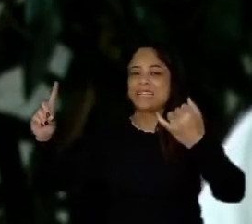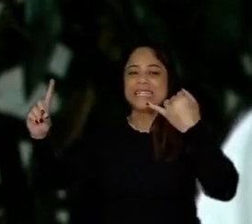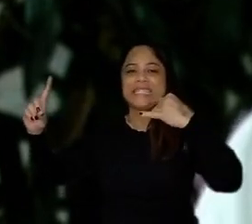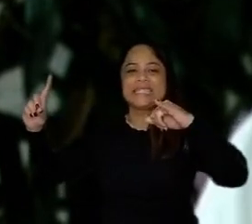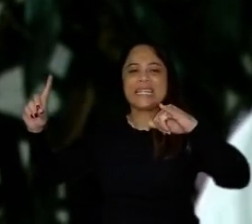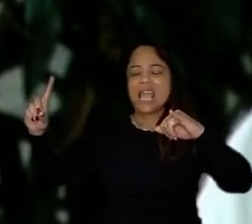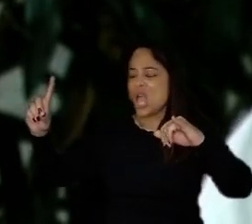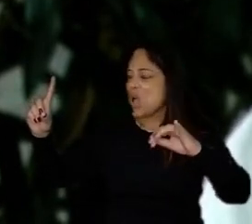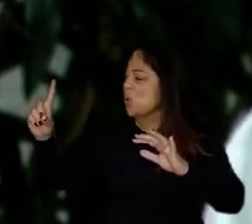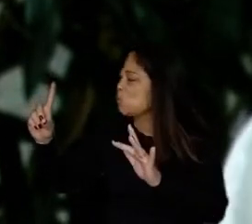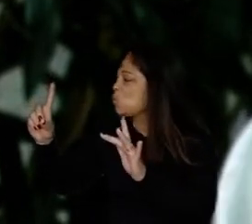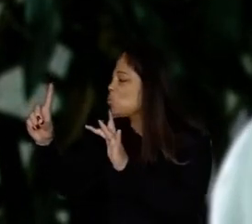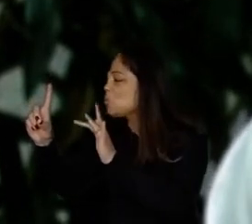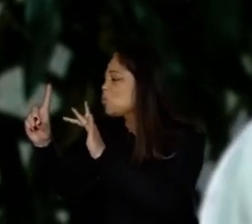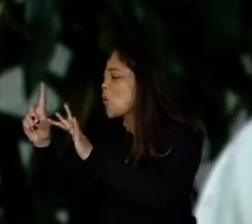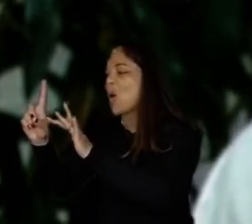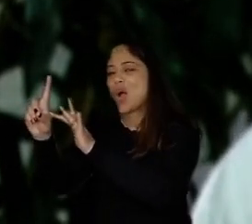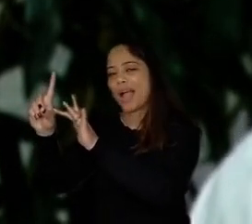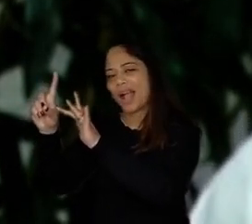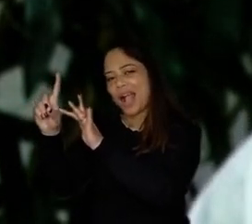Se eu tocar